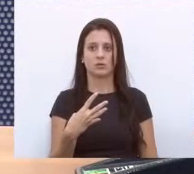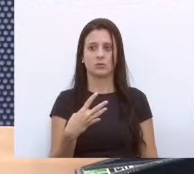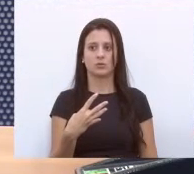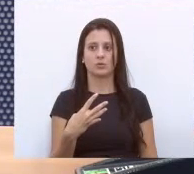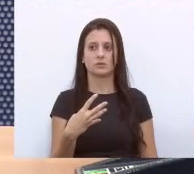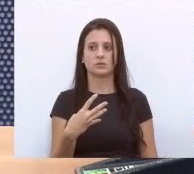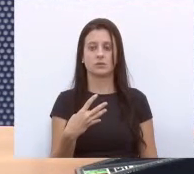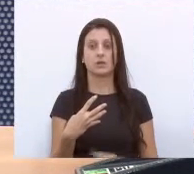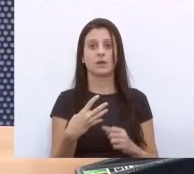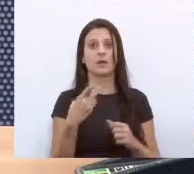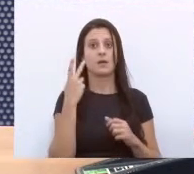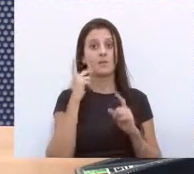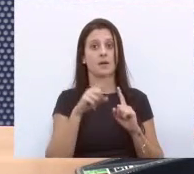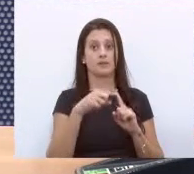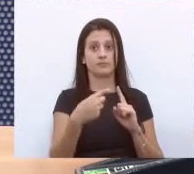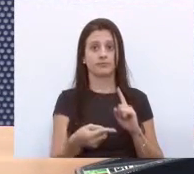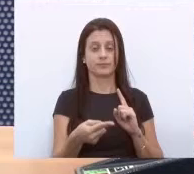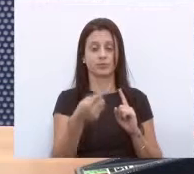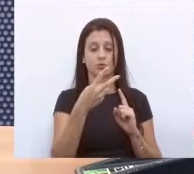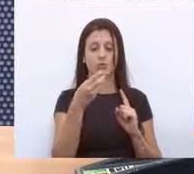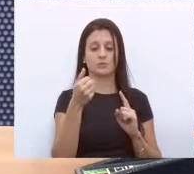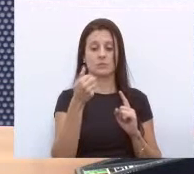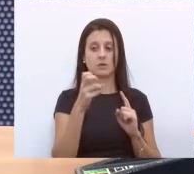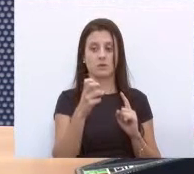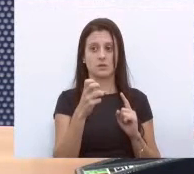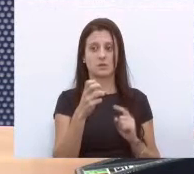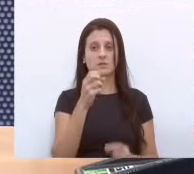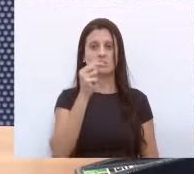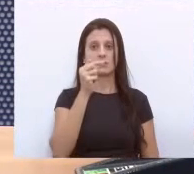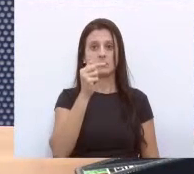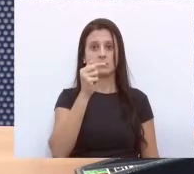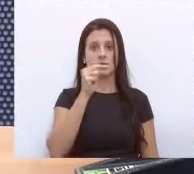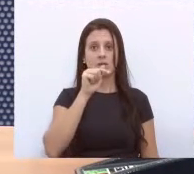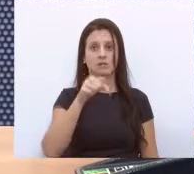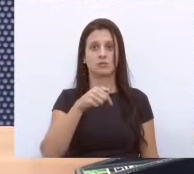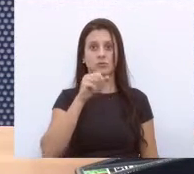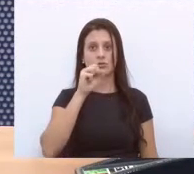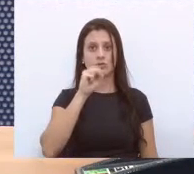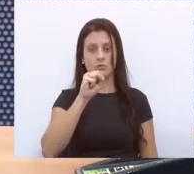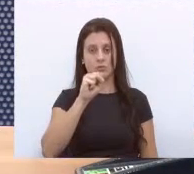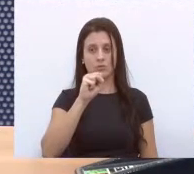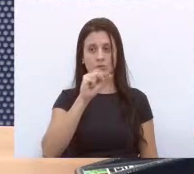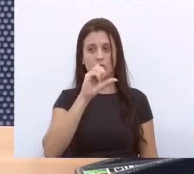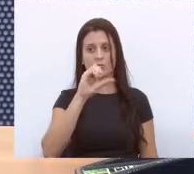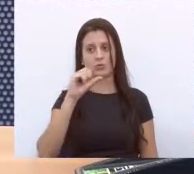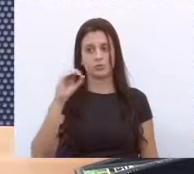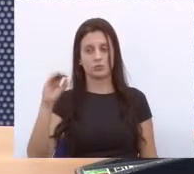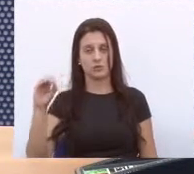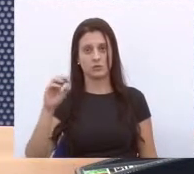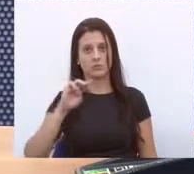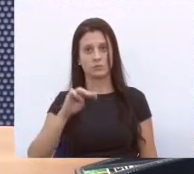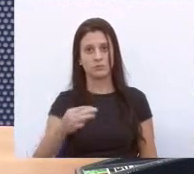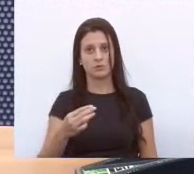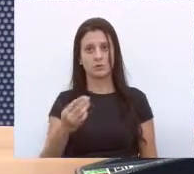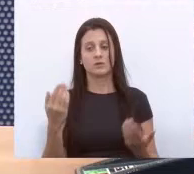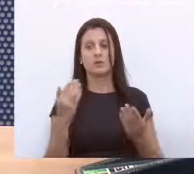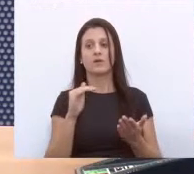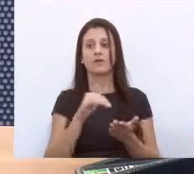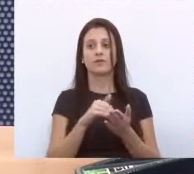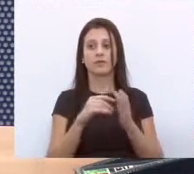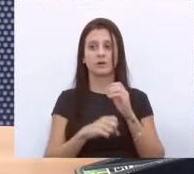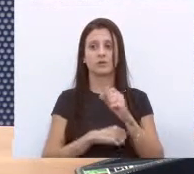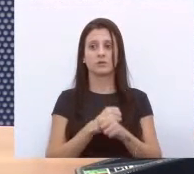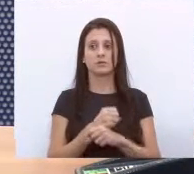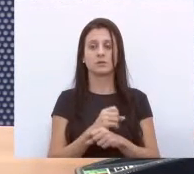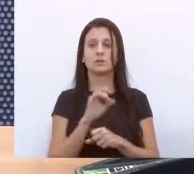para 2015 eram de 7 milhões oitocentos e no final deste ano nós estamos só